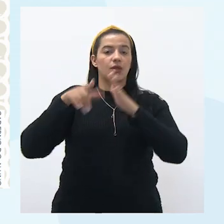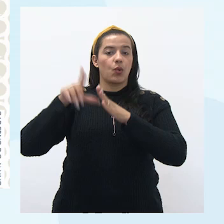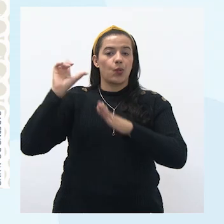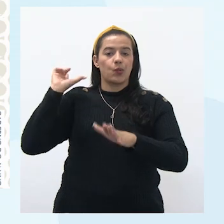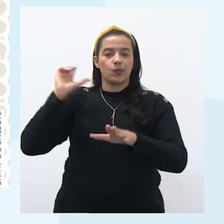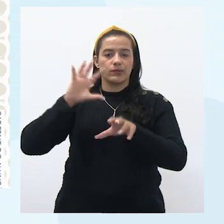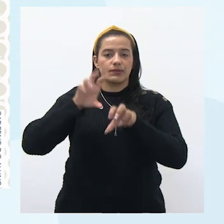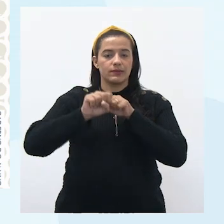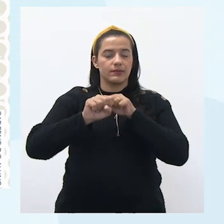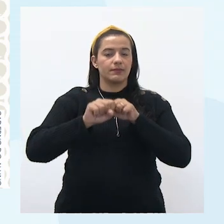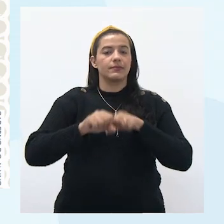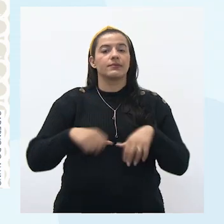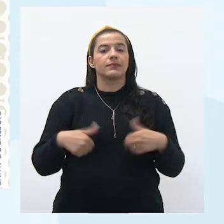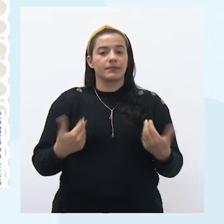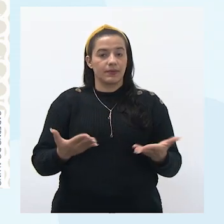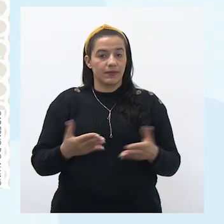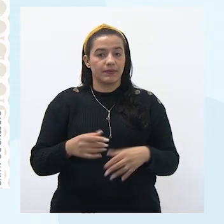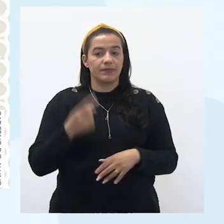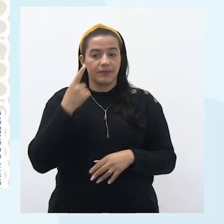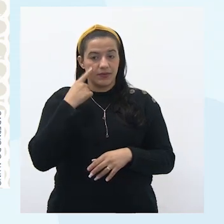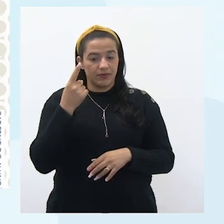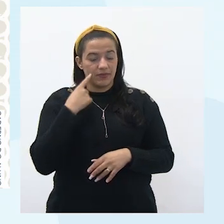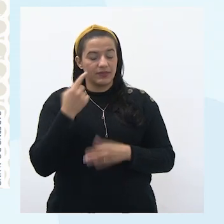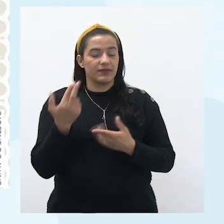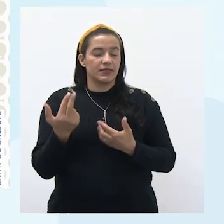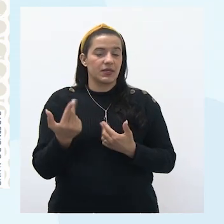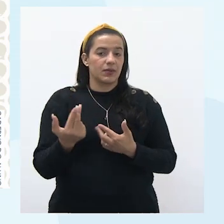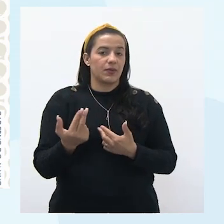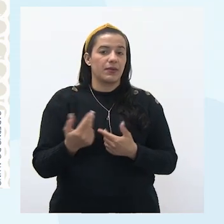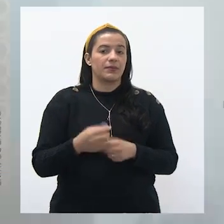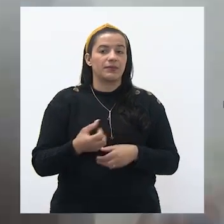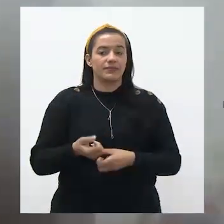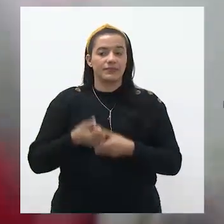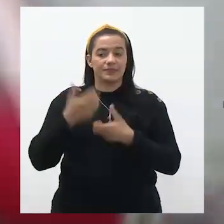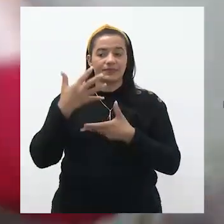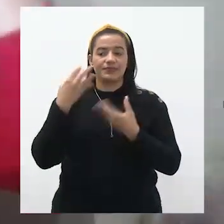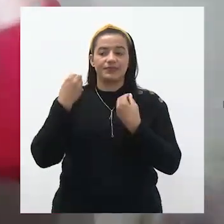ATPCs anteriores, tá bom? Vamos ver se aqui também vai ser, se o pessoal de Ciências da Natureza e